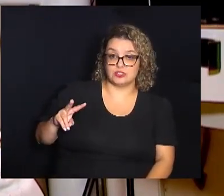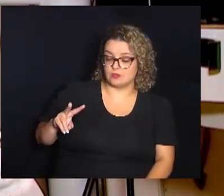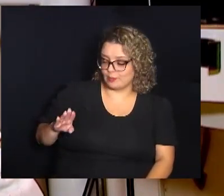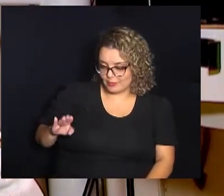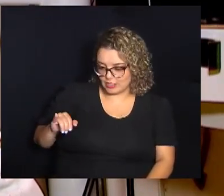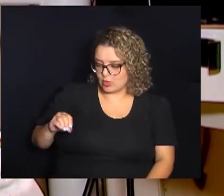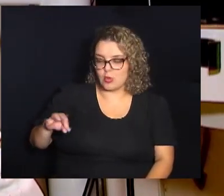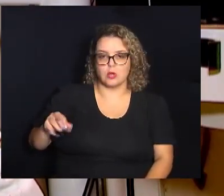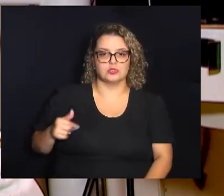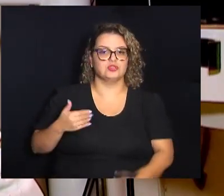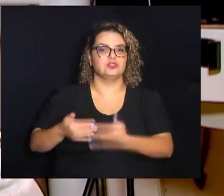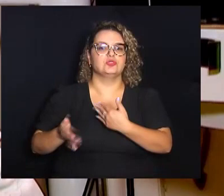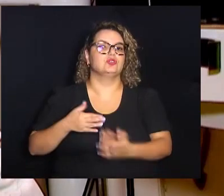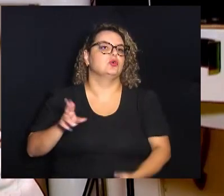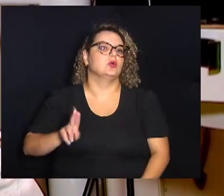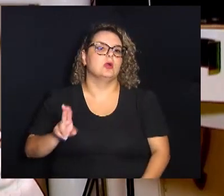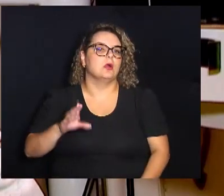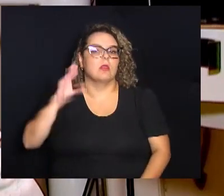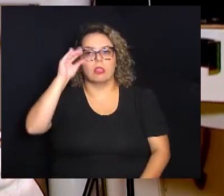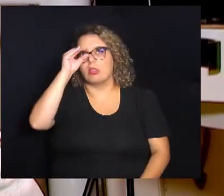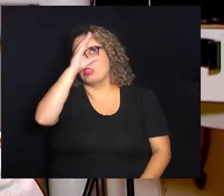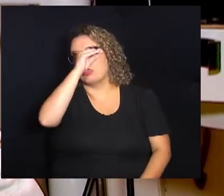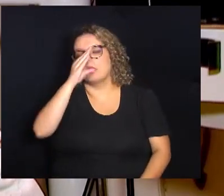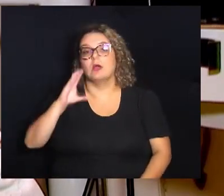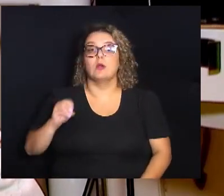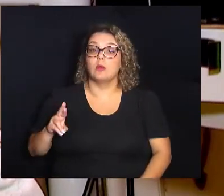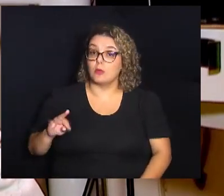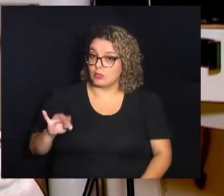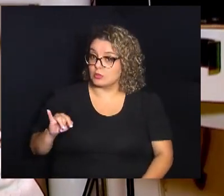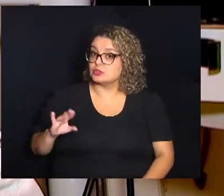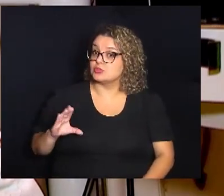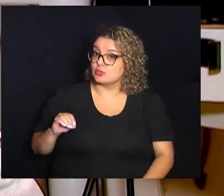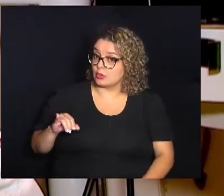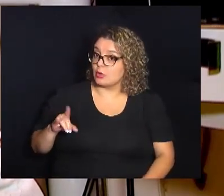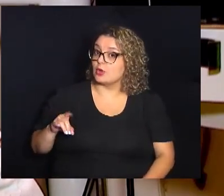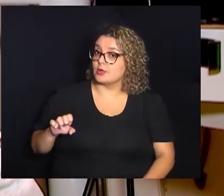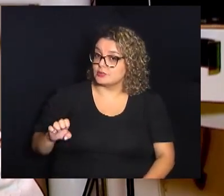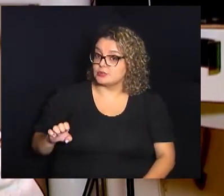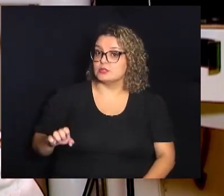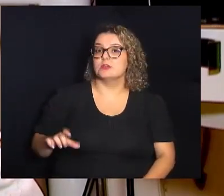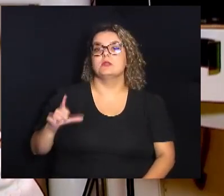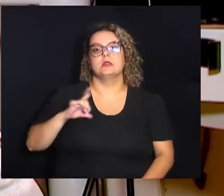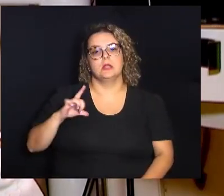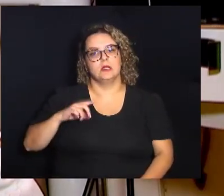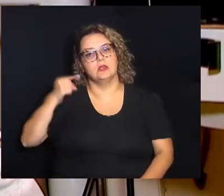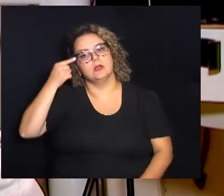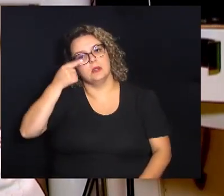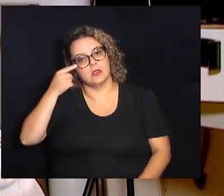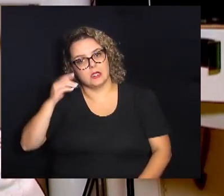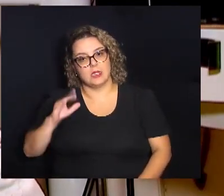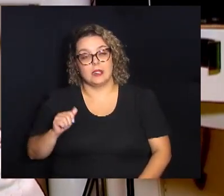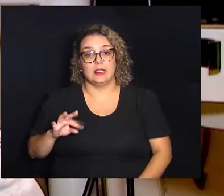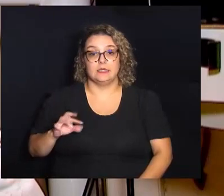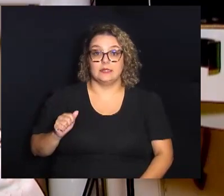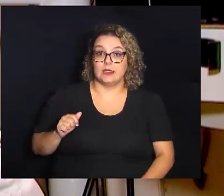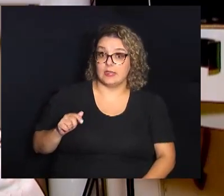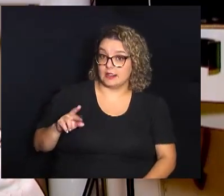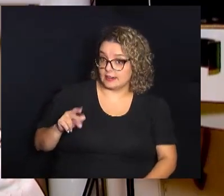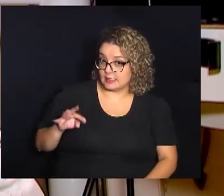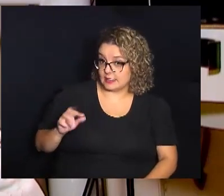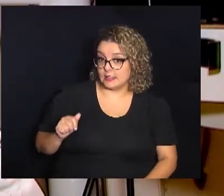uso indiscriminado de colírios com corticoide leva a catarata, a glaucoma, ou mesmo